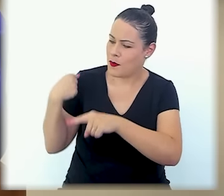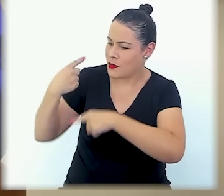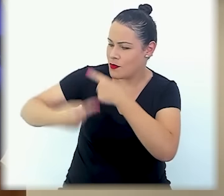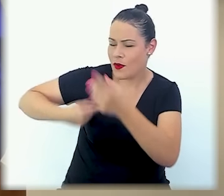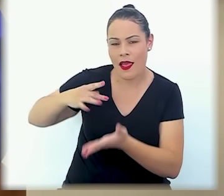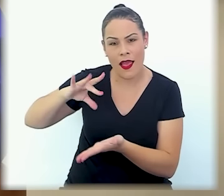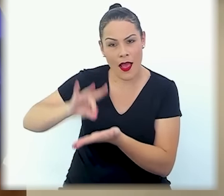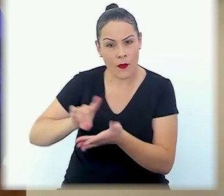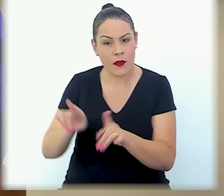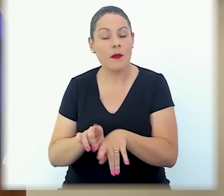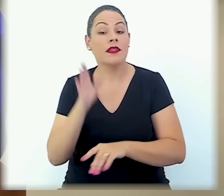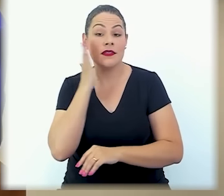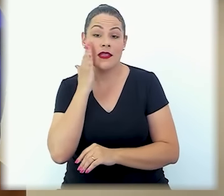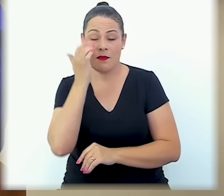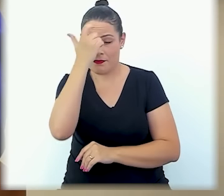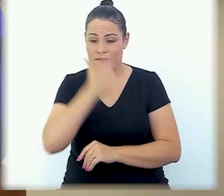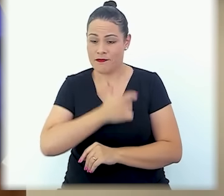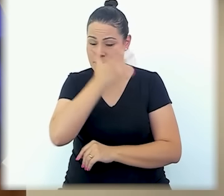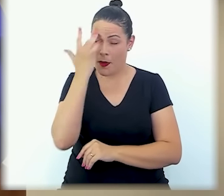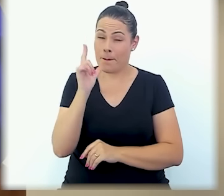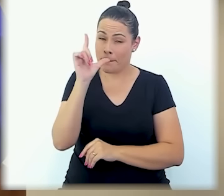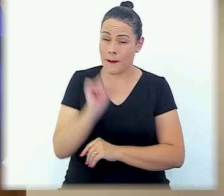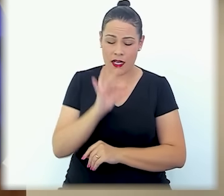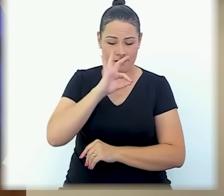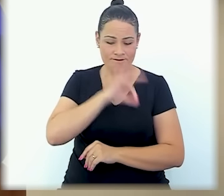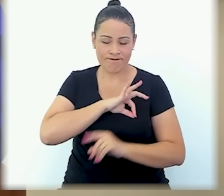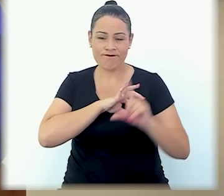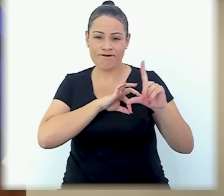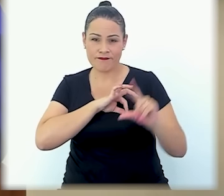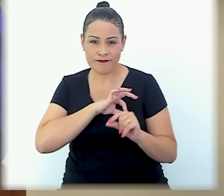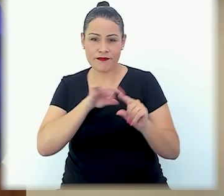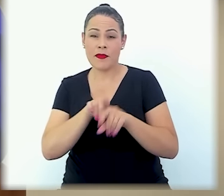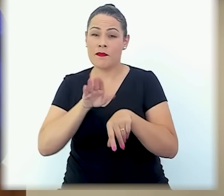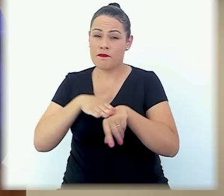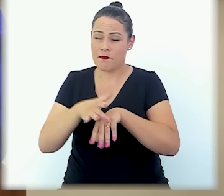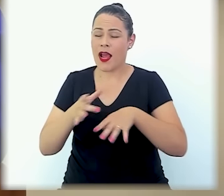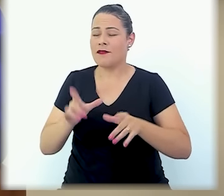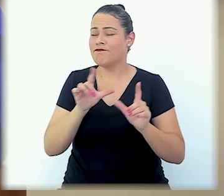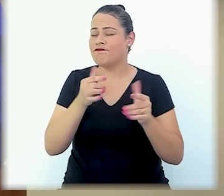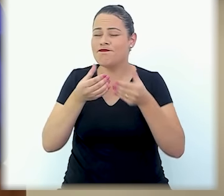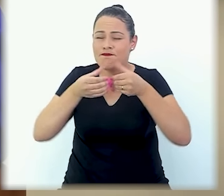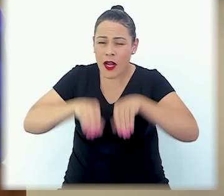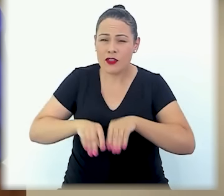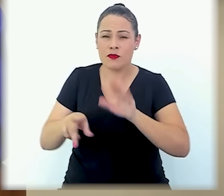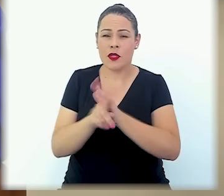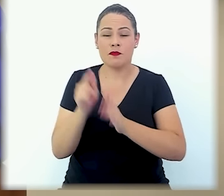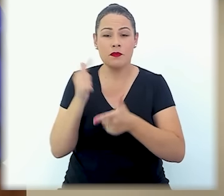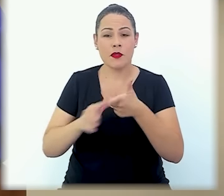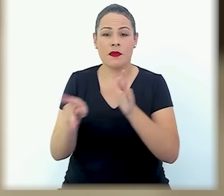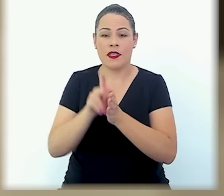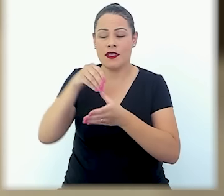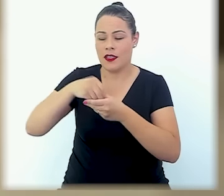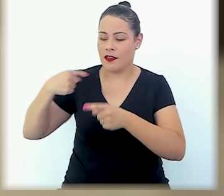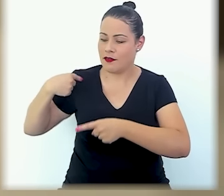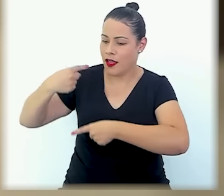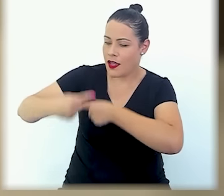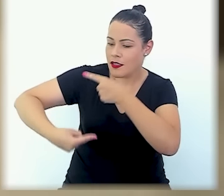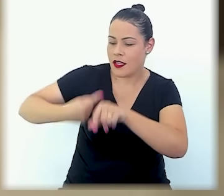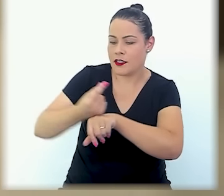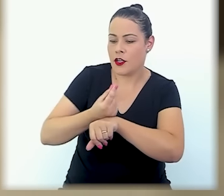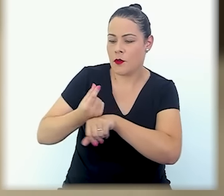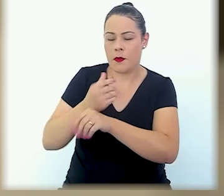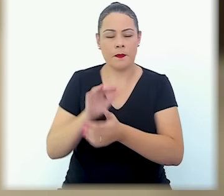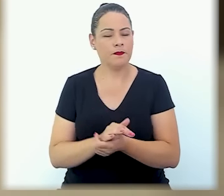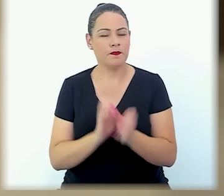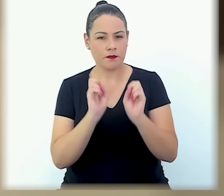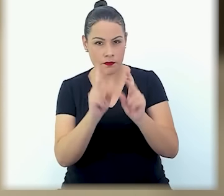circular, embora ainda somos os menos remunerados, né, e os mais prejudicados nessa cadeia. Uhum, entendi. Então me conta um pouco